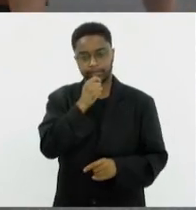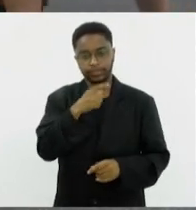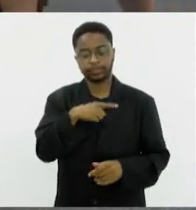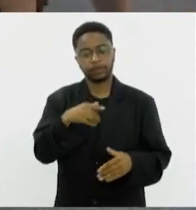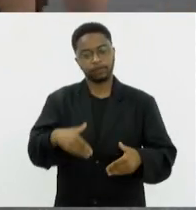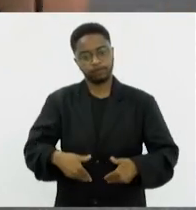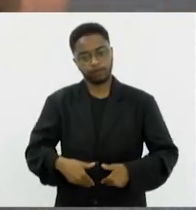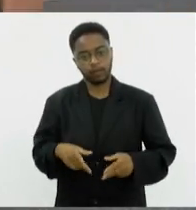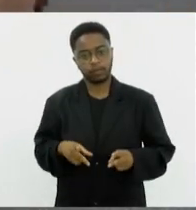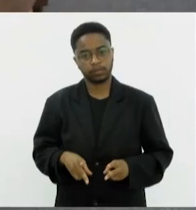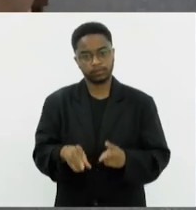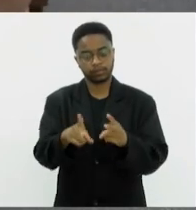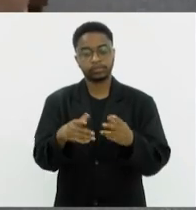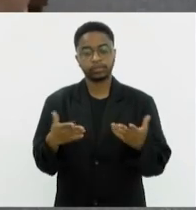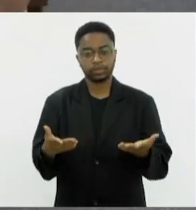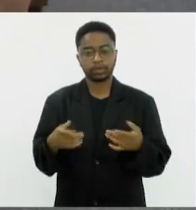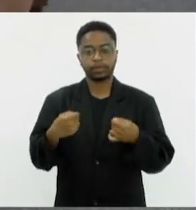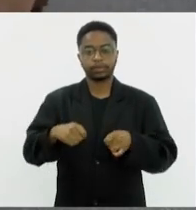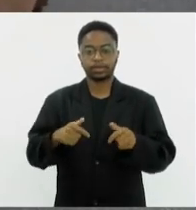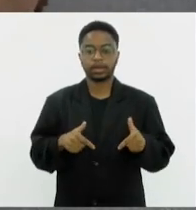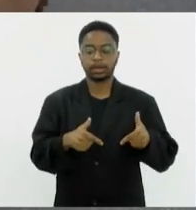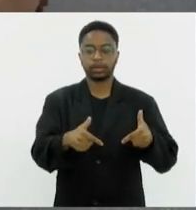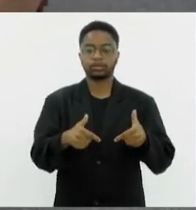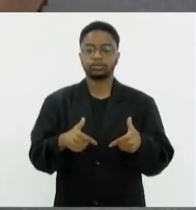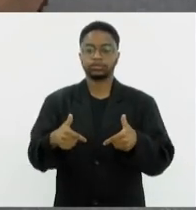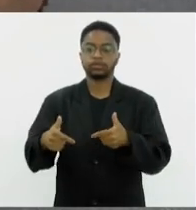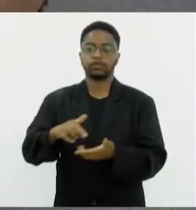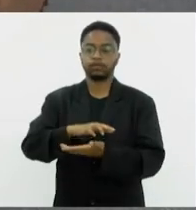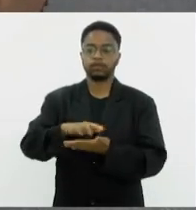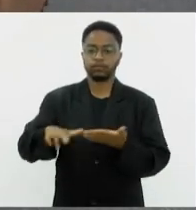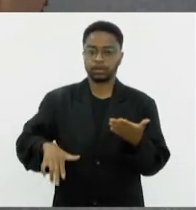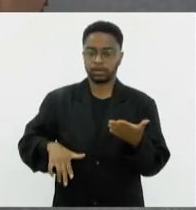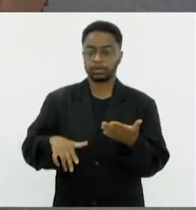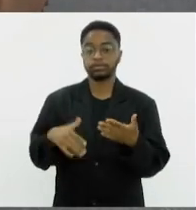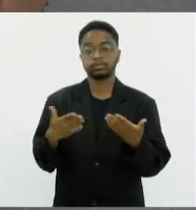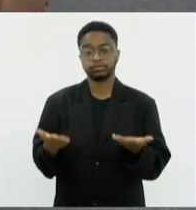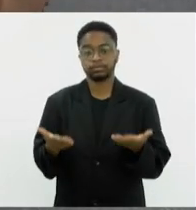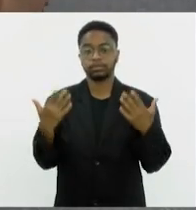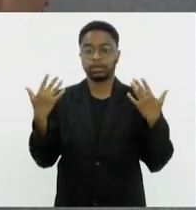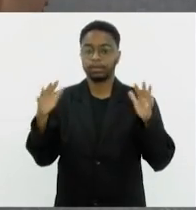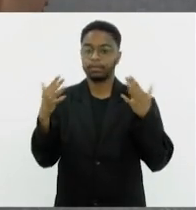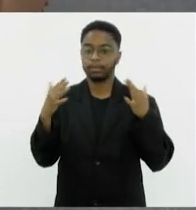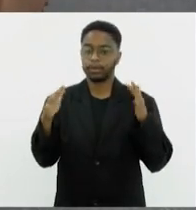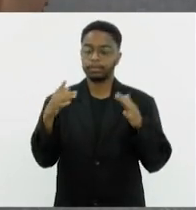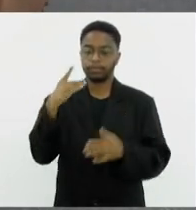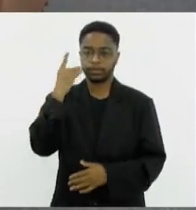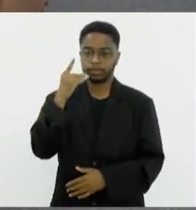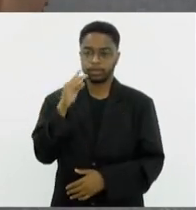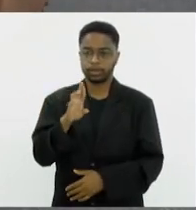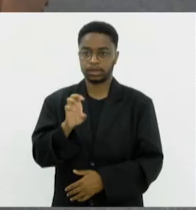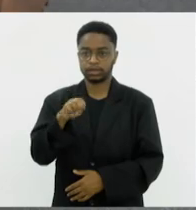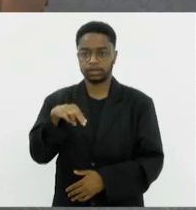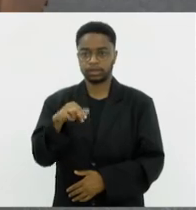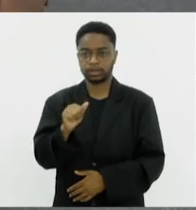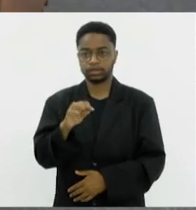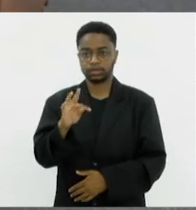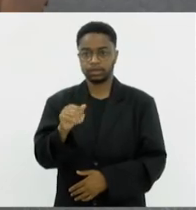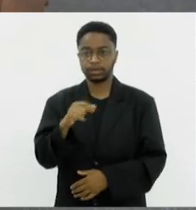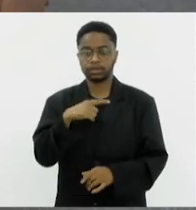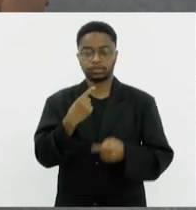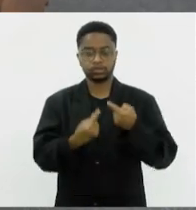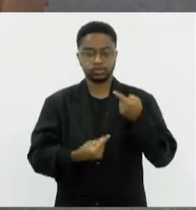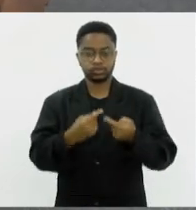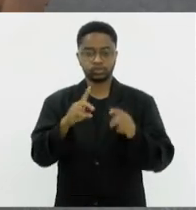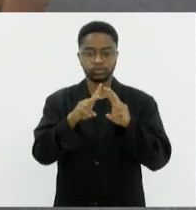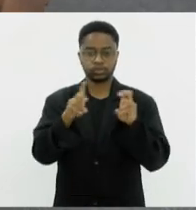gente precisa de diferentes iniciativas para combater a fome. Então, parabenizo a deputada Renata. Esse debate das cozinhas